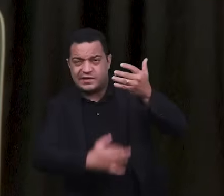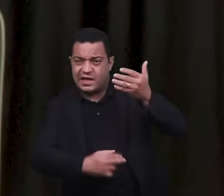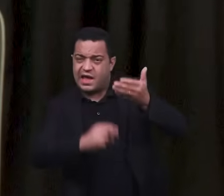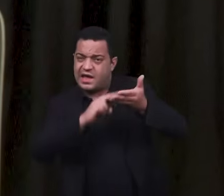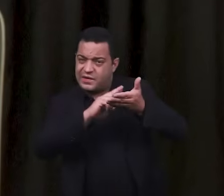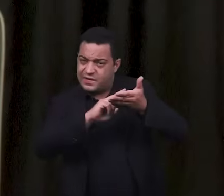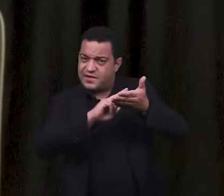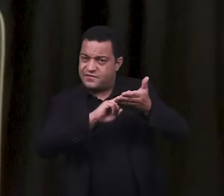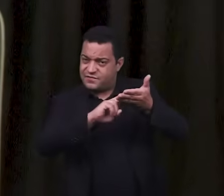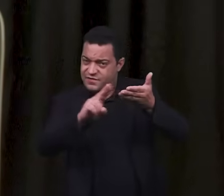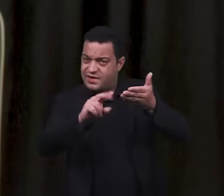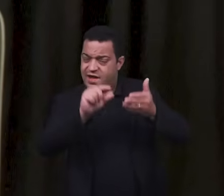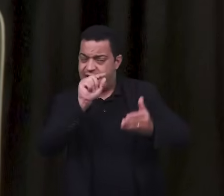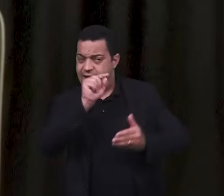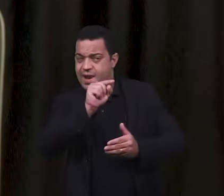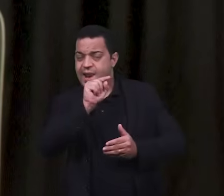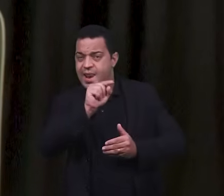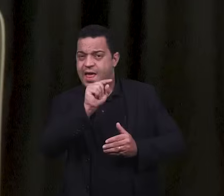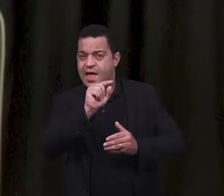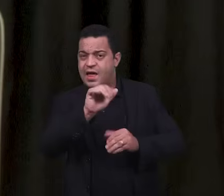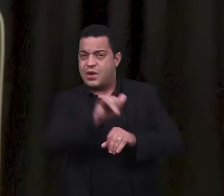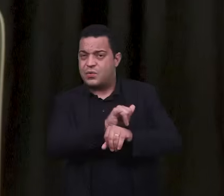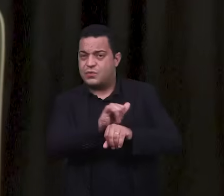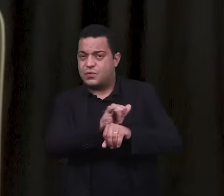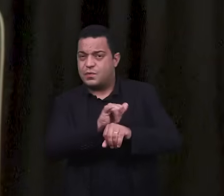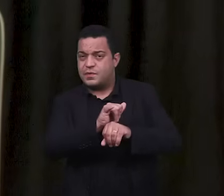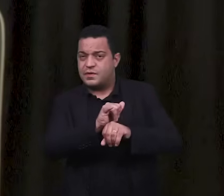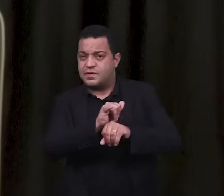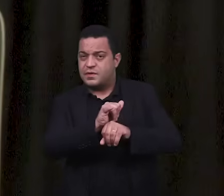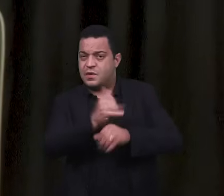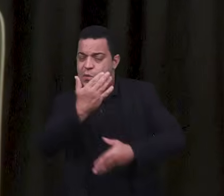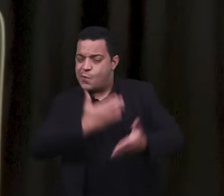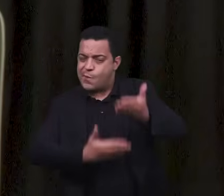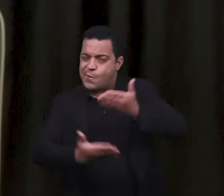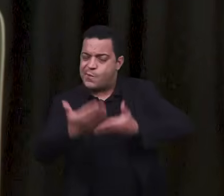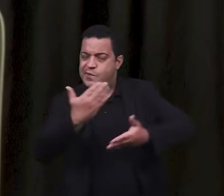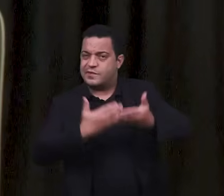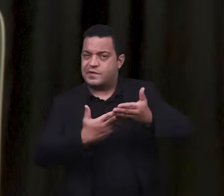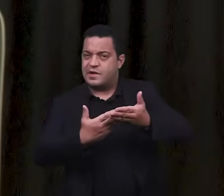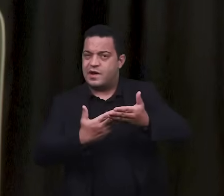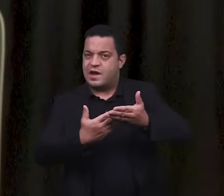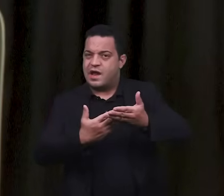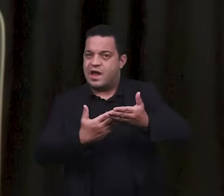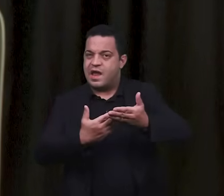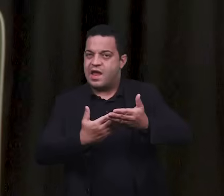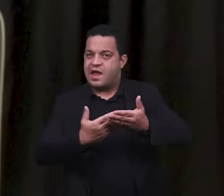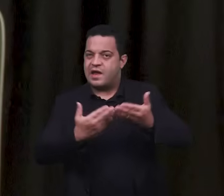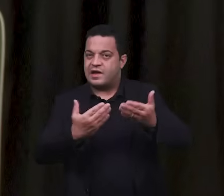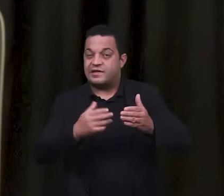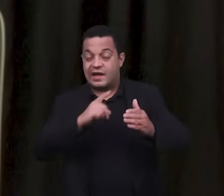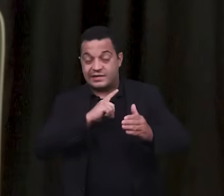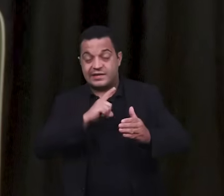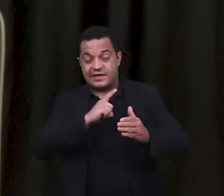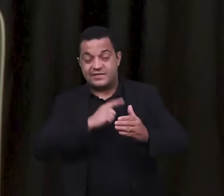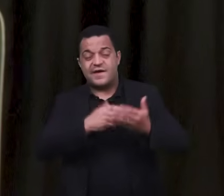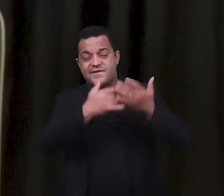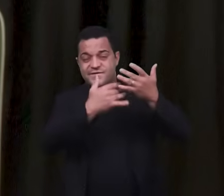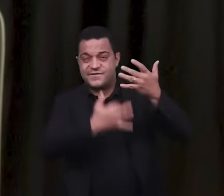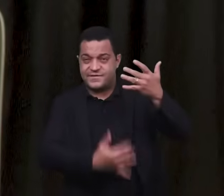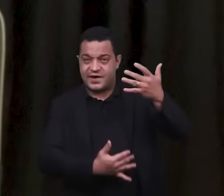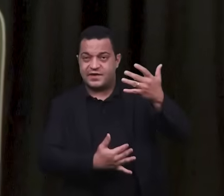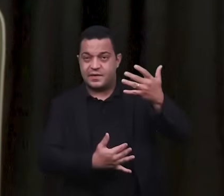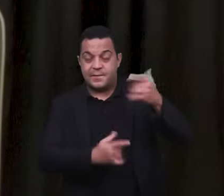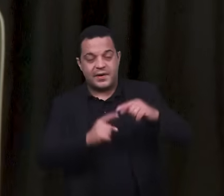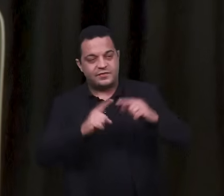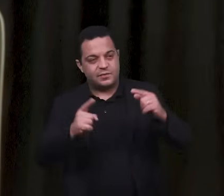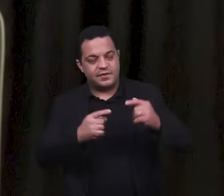comentário para nos ajudar no trabalho. Nós temos aqui até alguns comentários, mas antes eu quero fazer a apresentação aqui do nosso companheiro que está